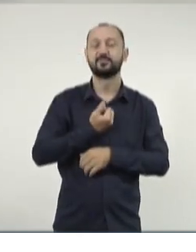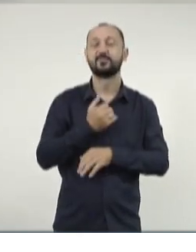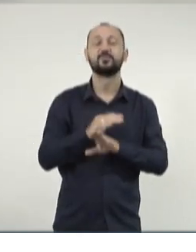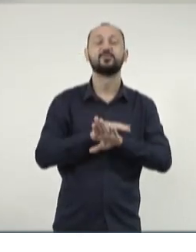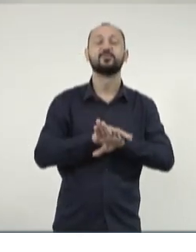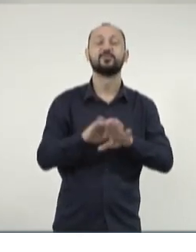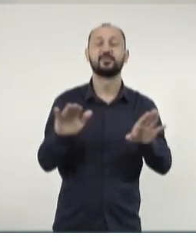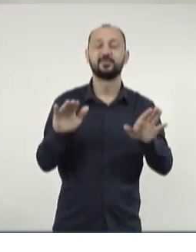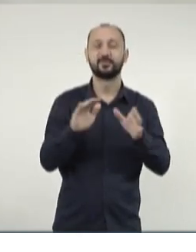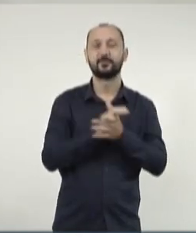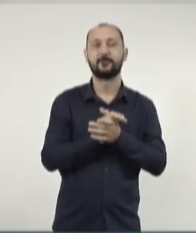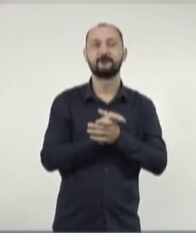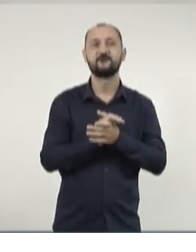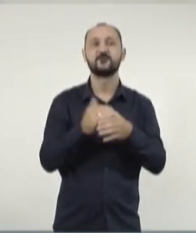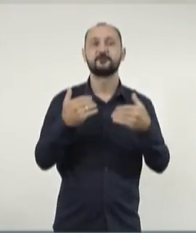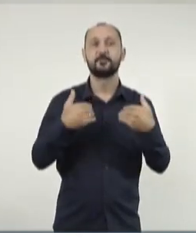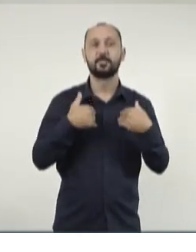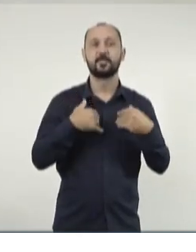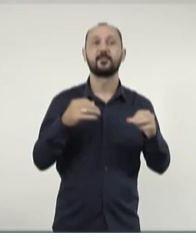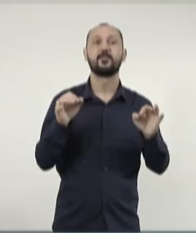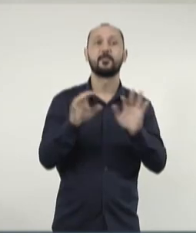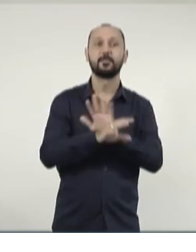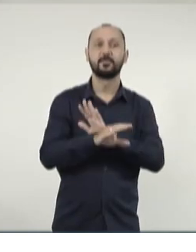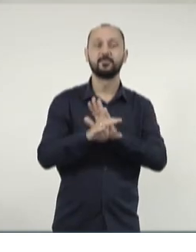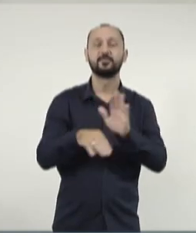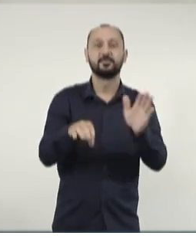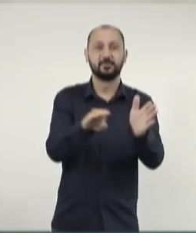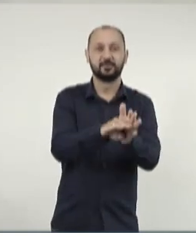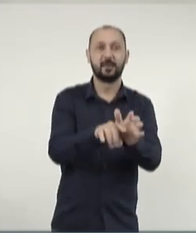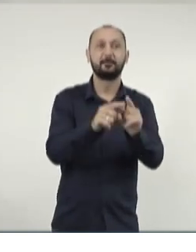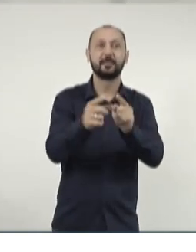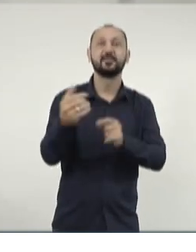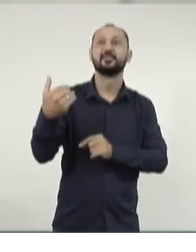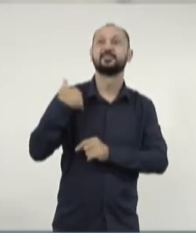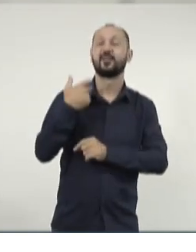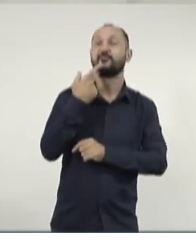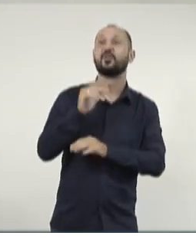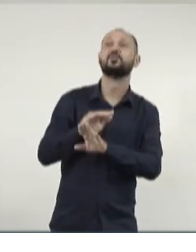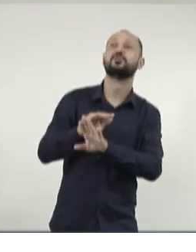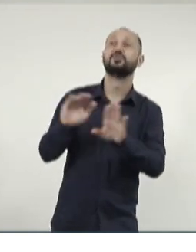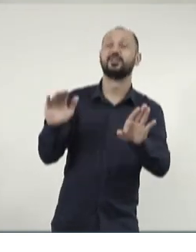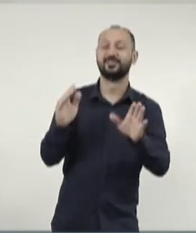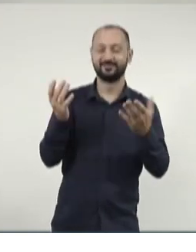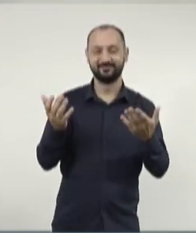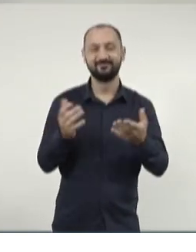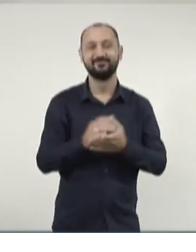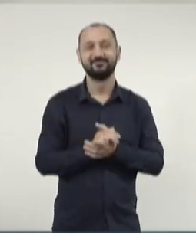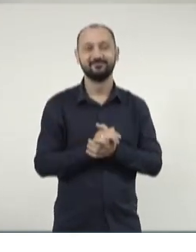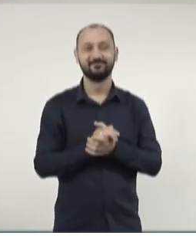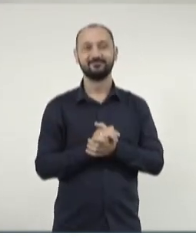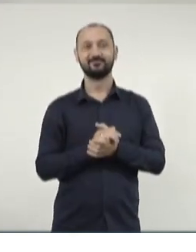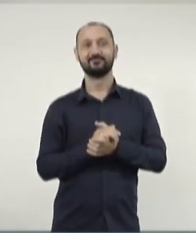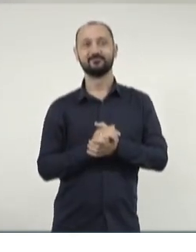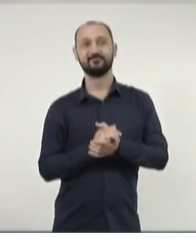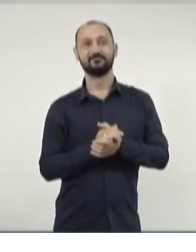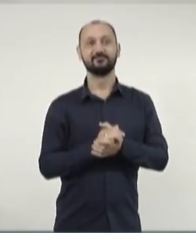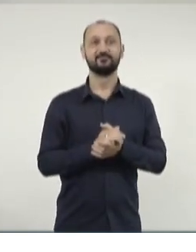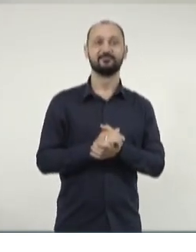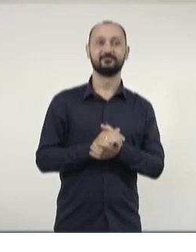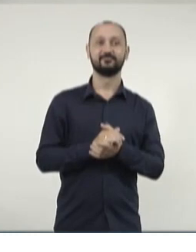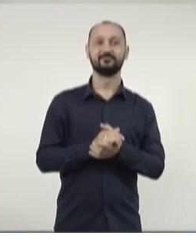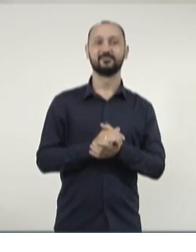chega. Então, eu estava pronta para o chega, mas ninguém chegou em mim e falou: chega, sabe?